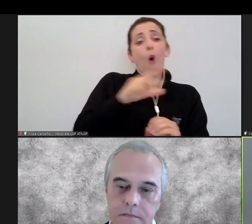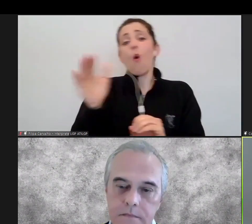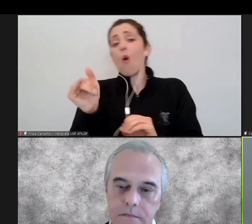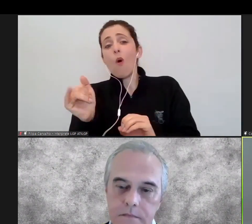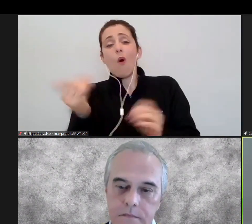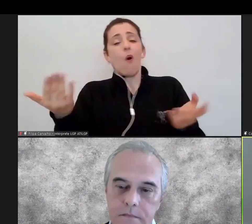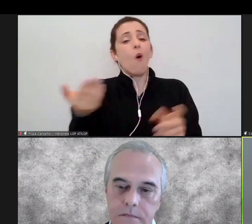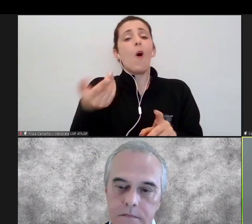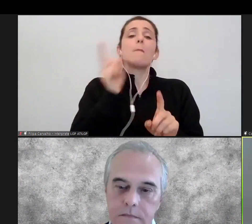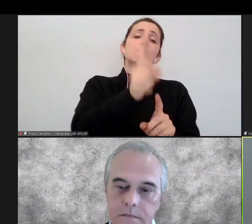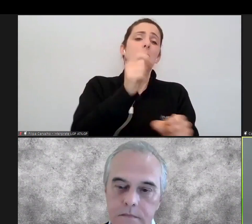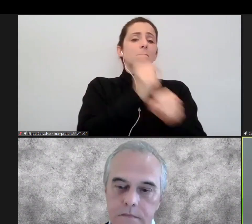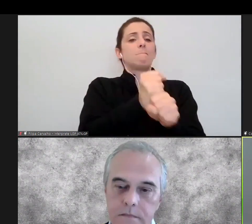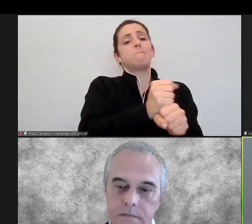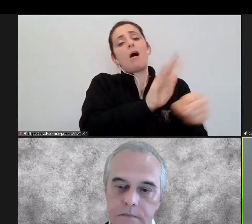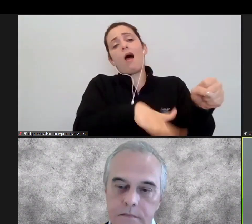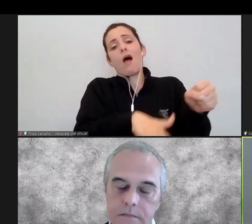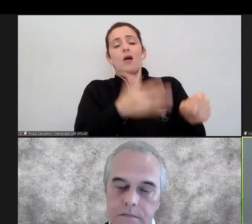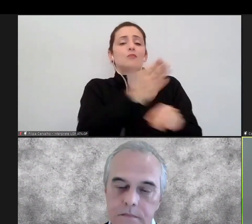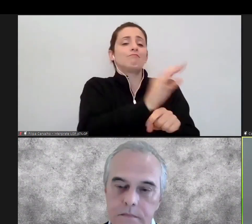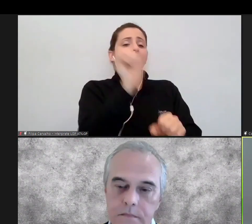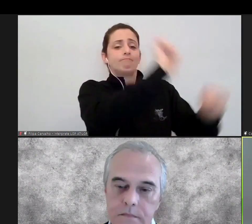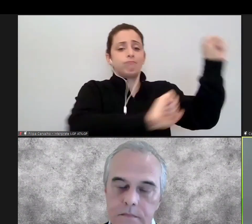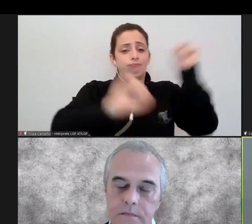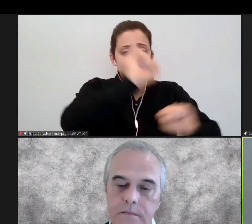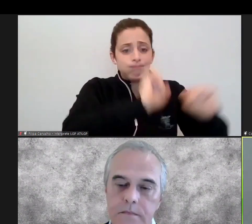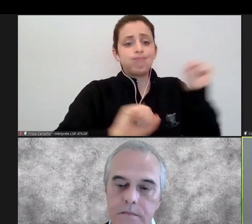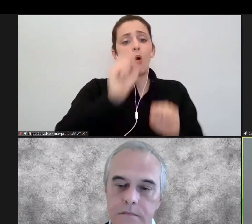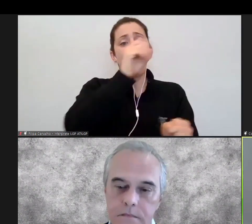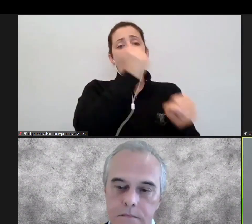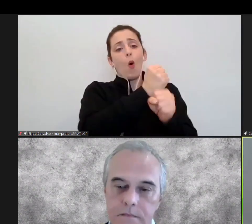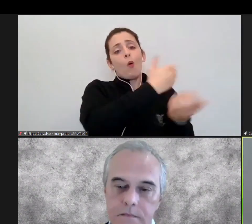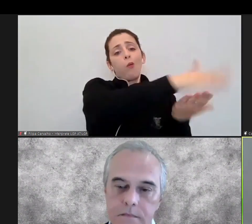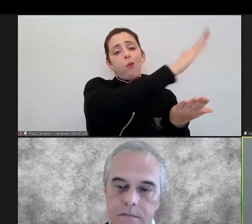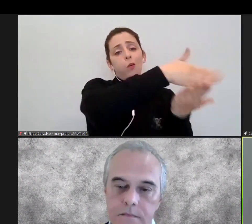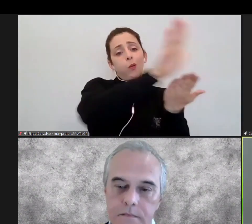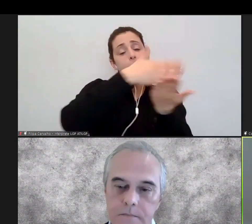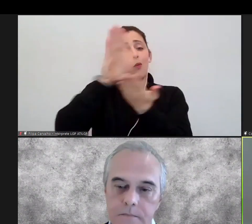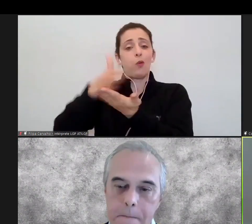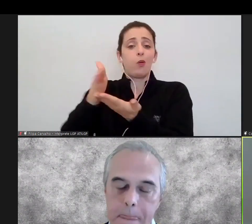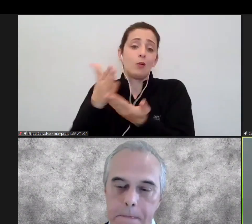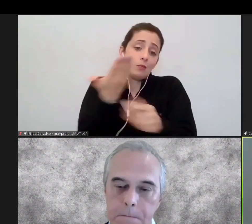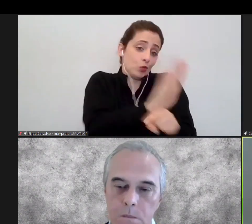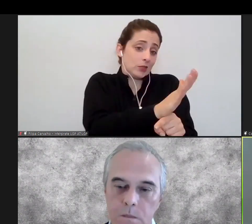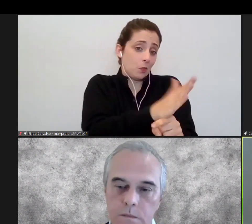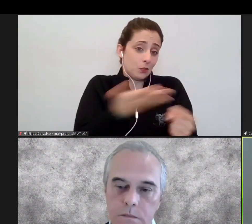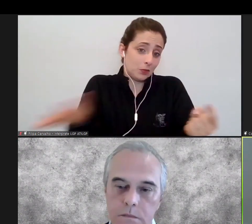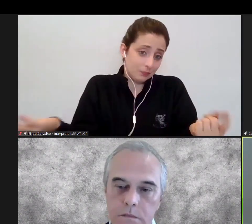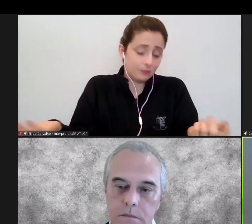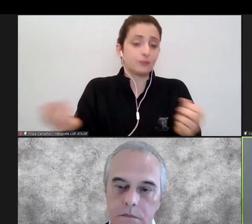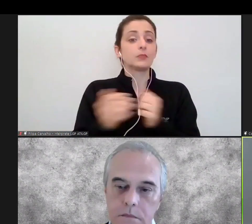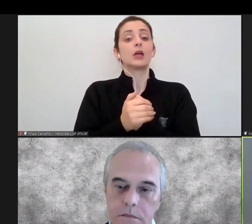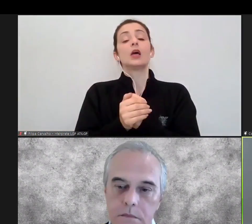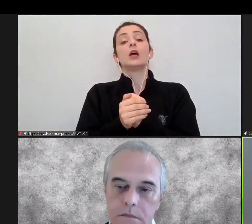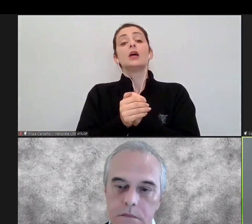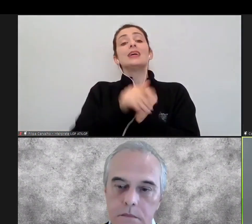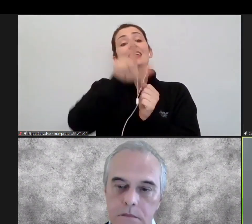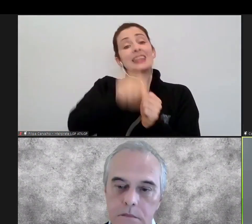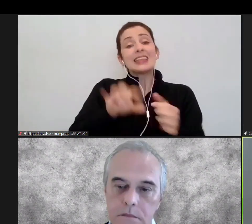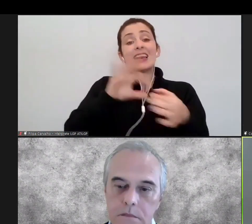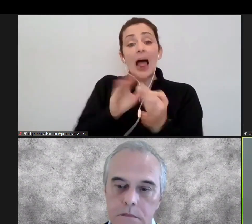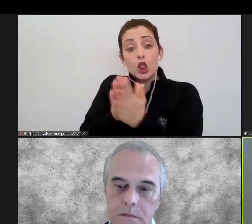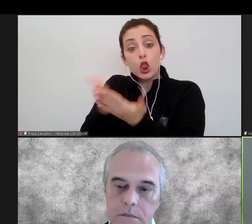mais indiferenciados, como é o da limpeza ou da construção civil, por exemplo. E depois, estas questões da documentação